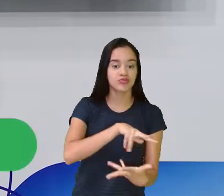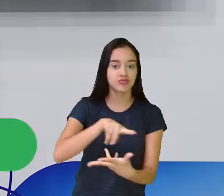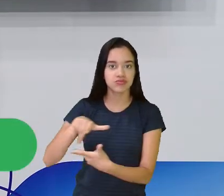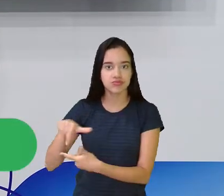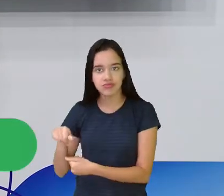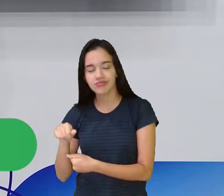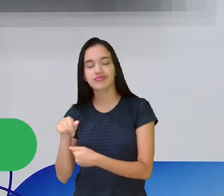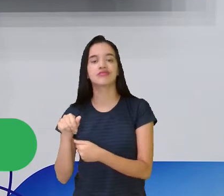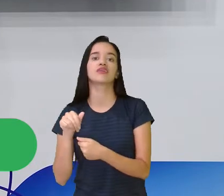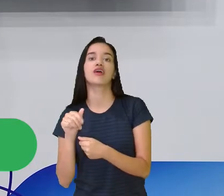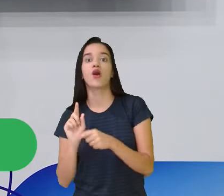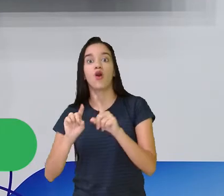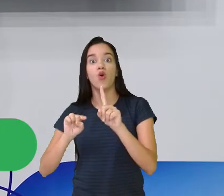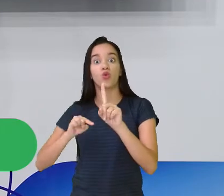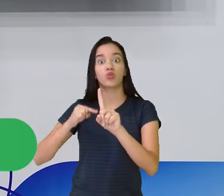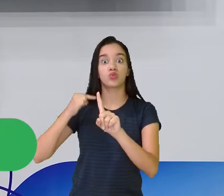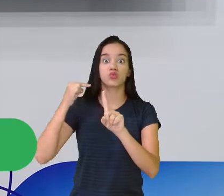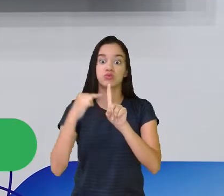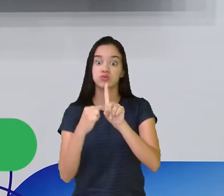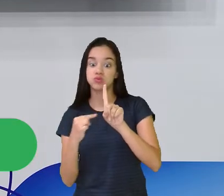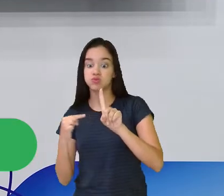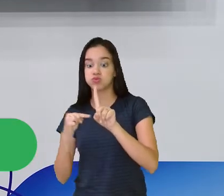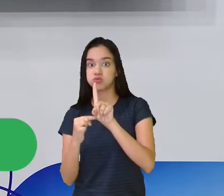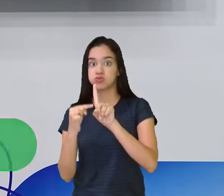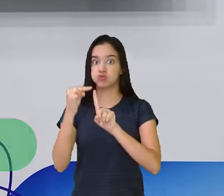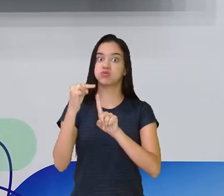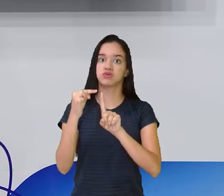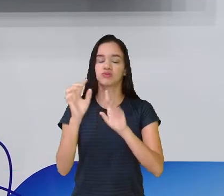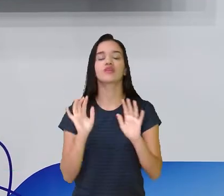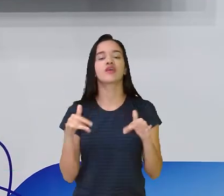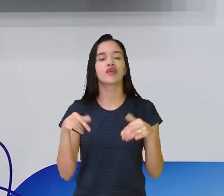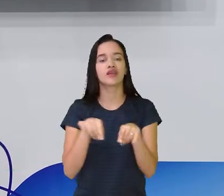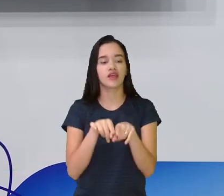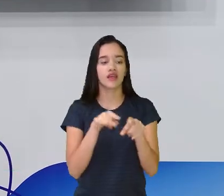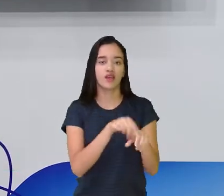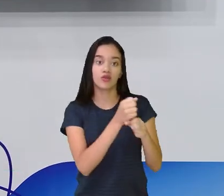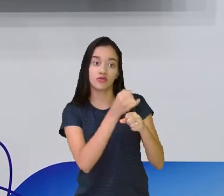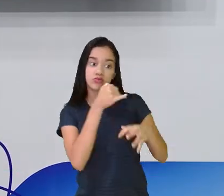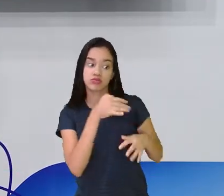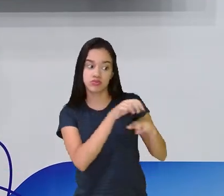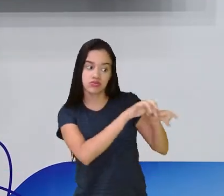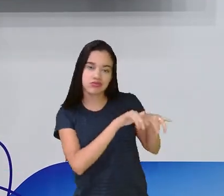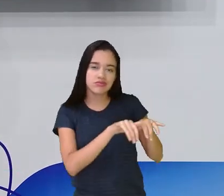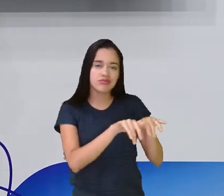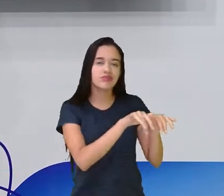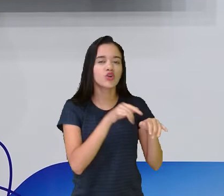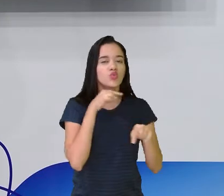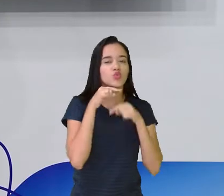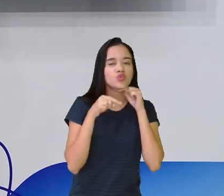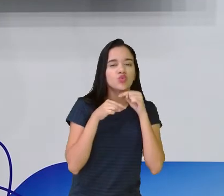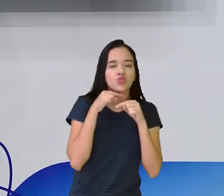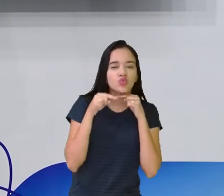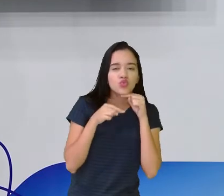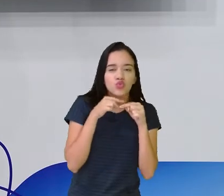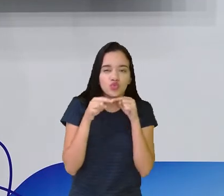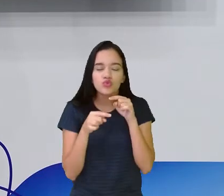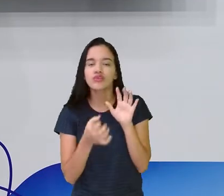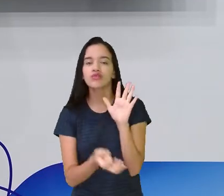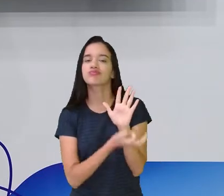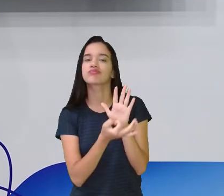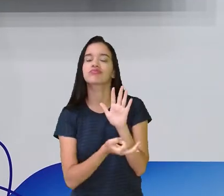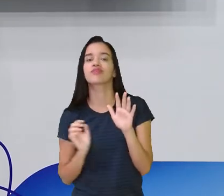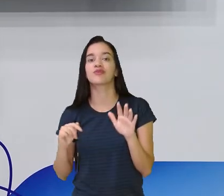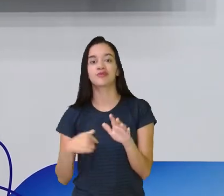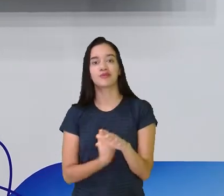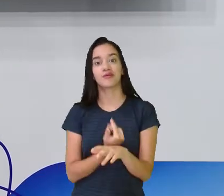Comigo, professora Sinara Souza. E aqui no chat, já acompanhando as perguntas, as dúvidas, as sugestões, temos